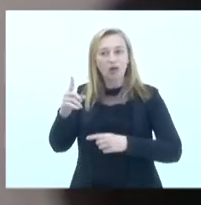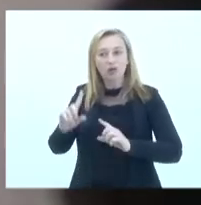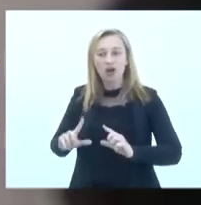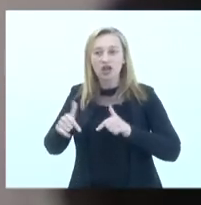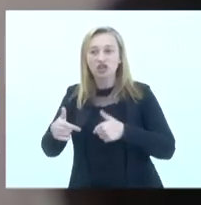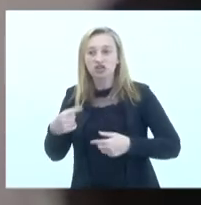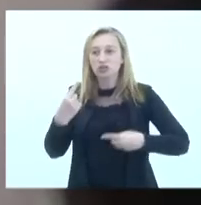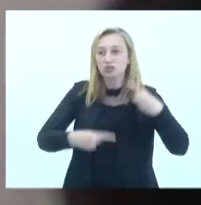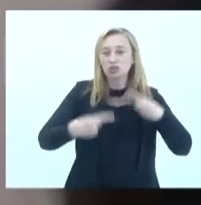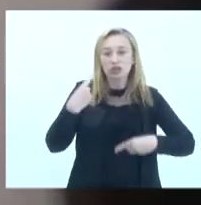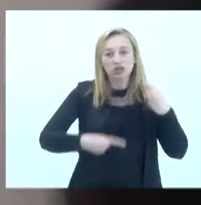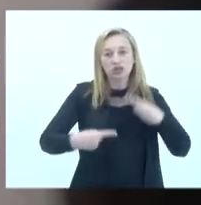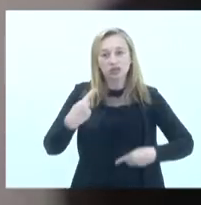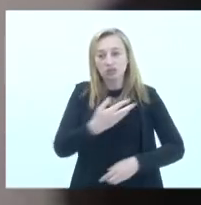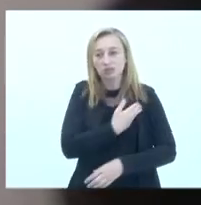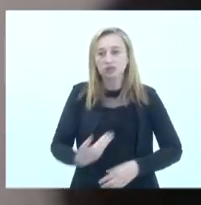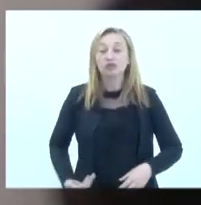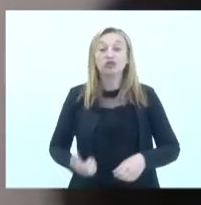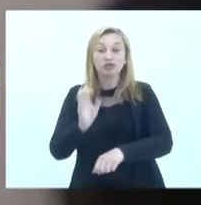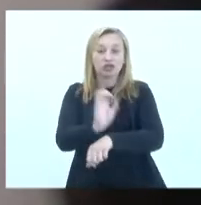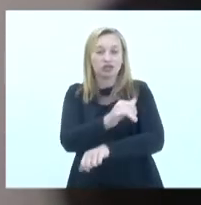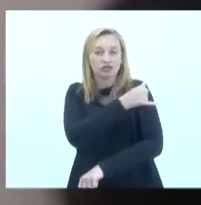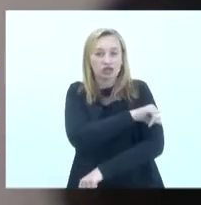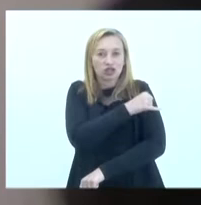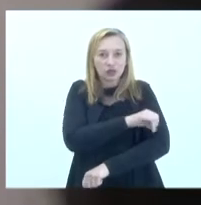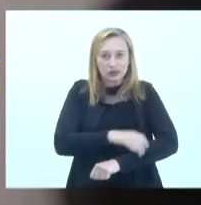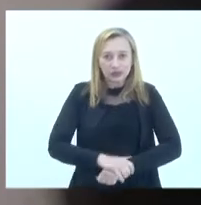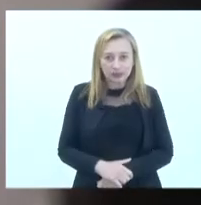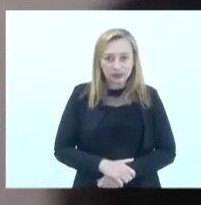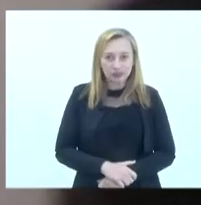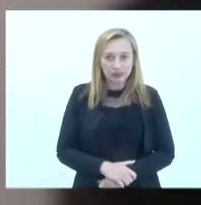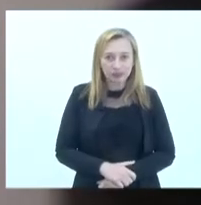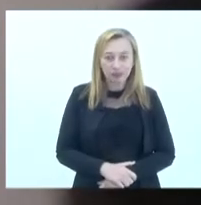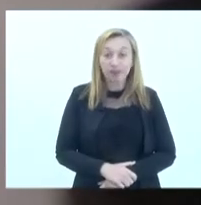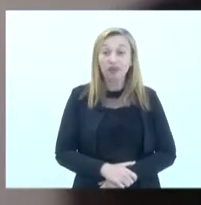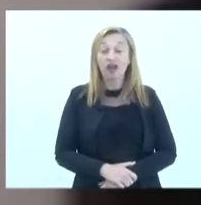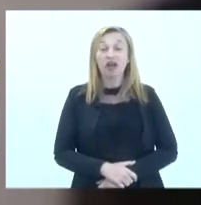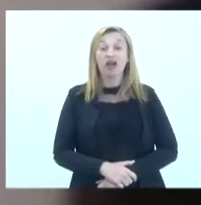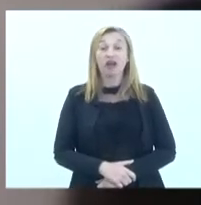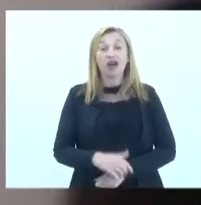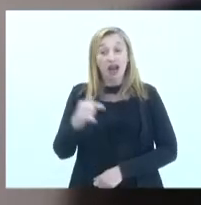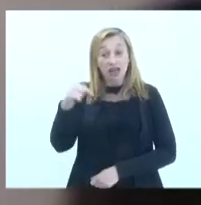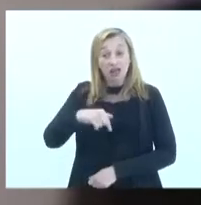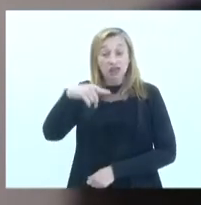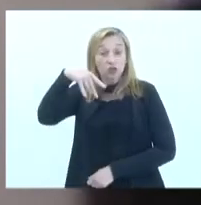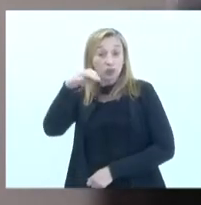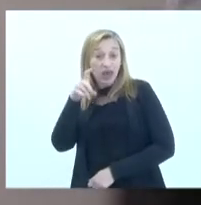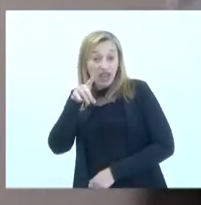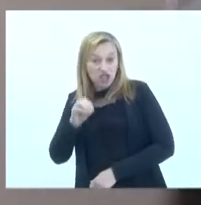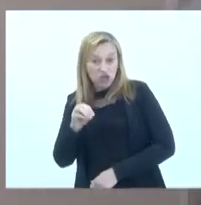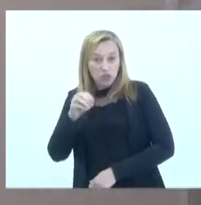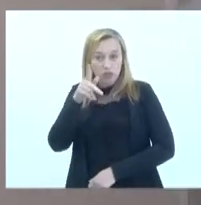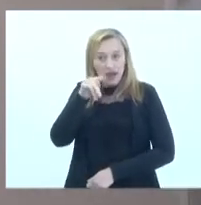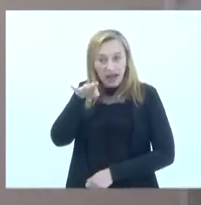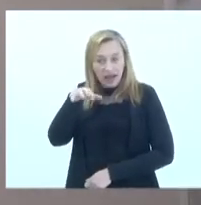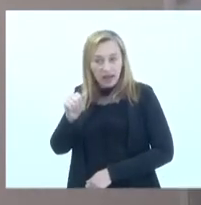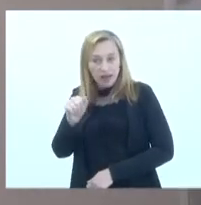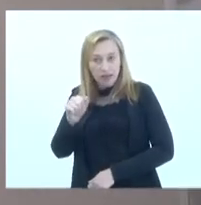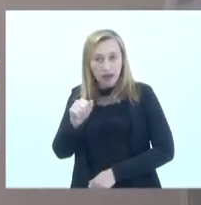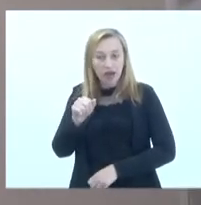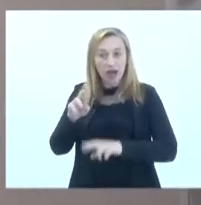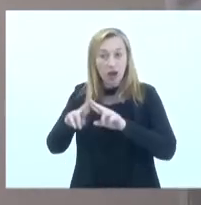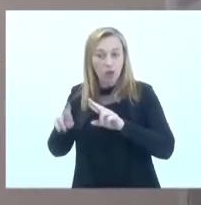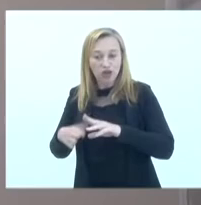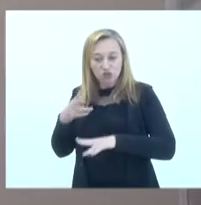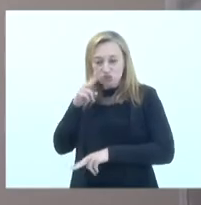públicas do Estado do Rio de Janeiro. E aqui no Médio Paraíba, a UERJ está chegando